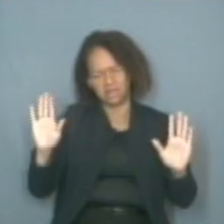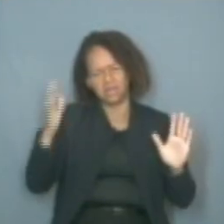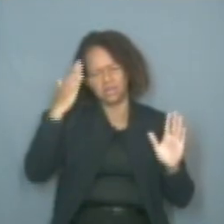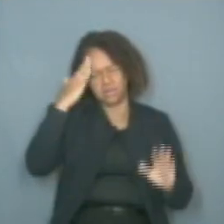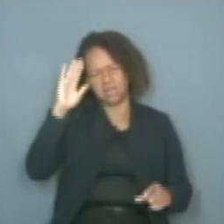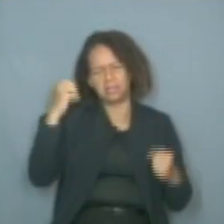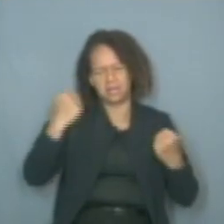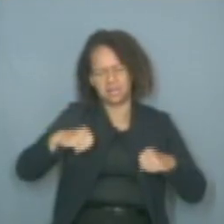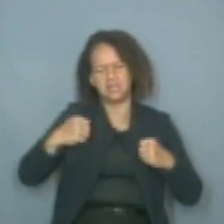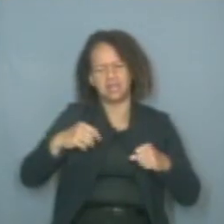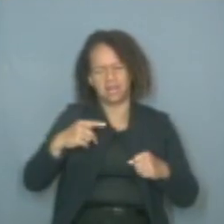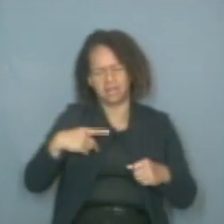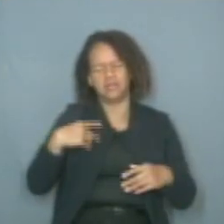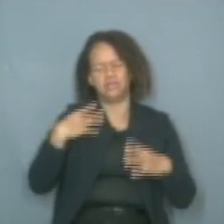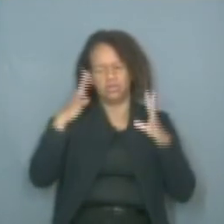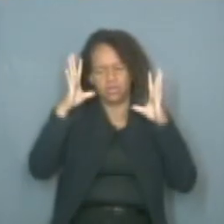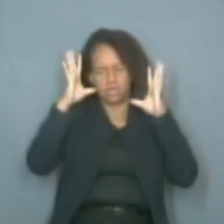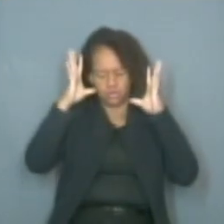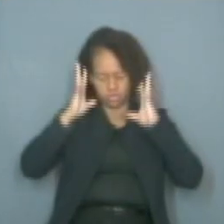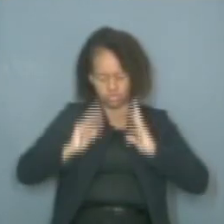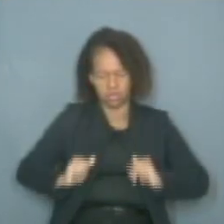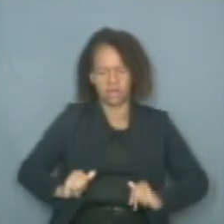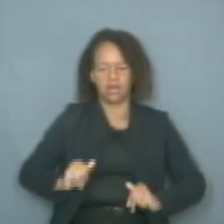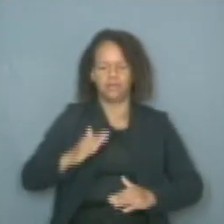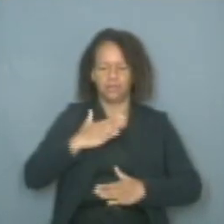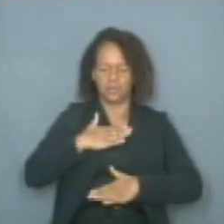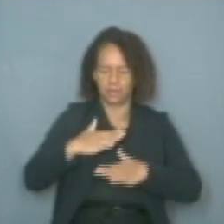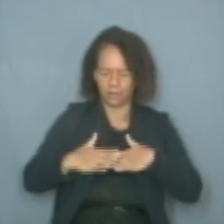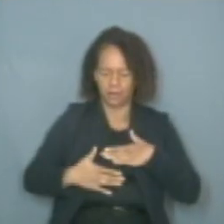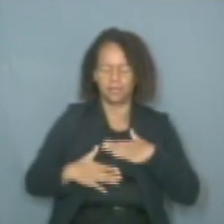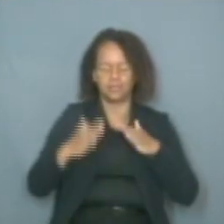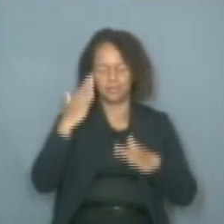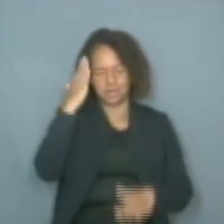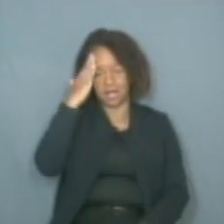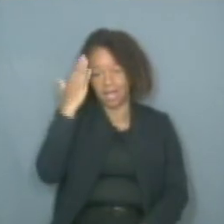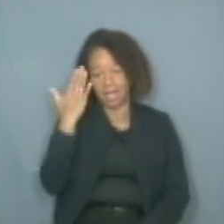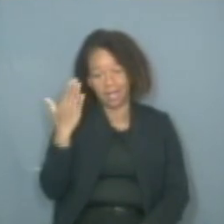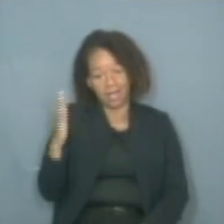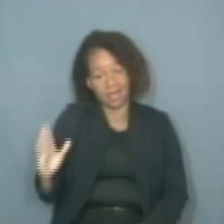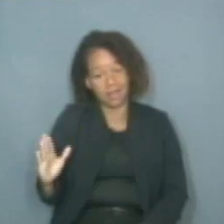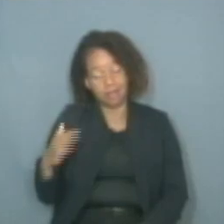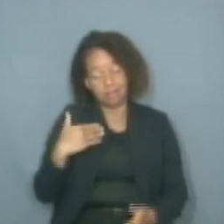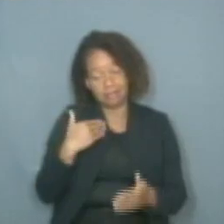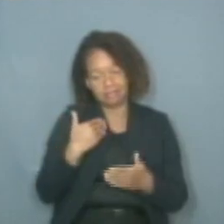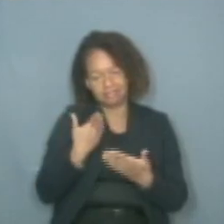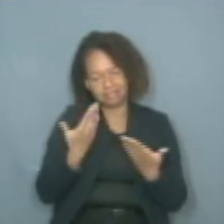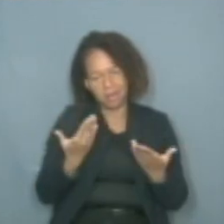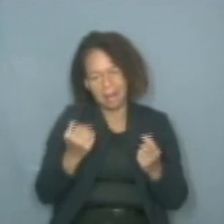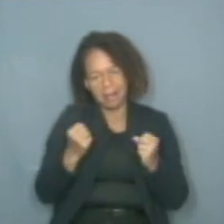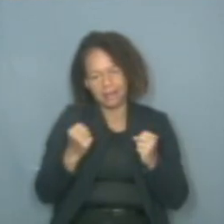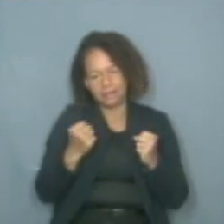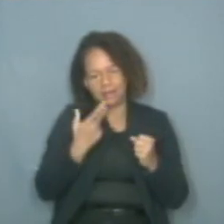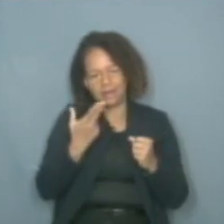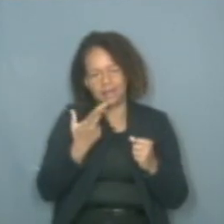estava precisando, de fato, de um check-up e não, ele, de repente, não está nem